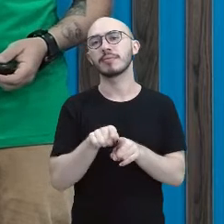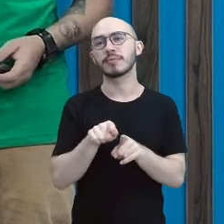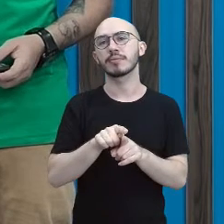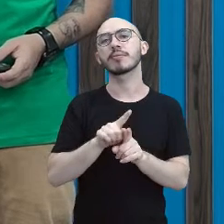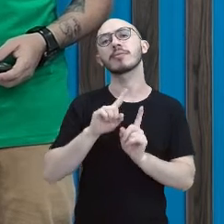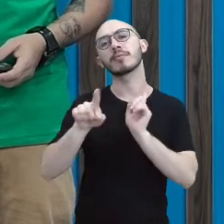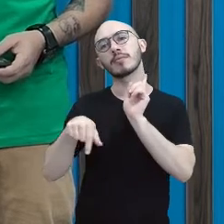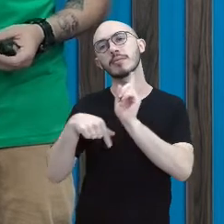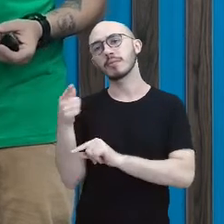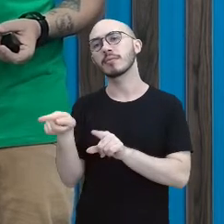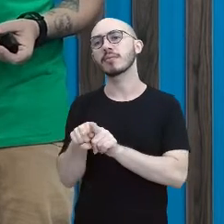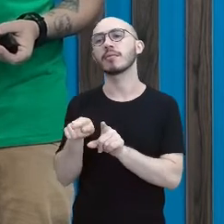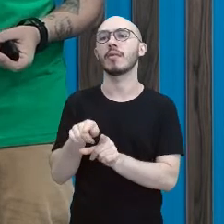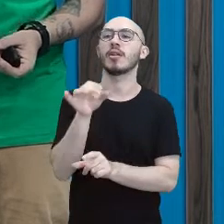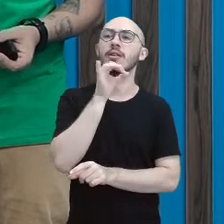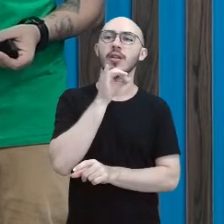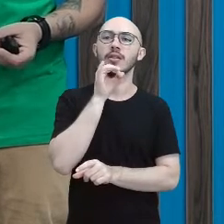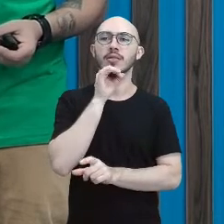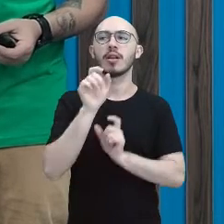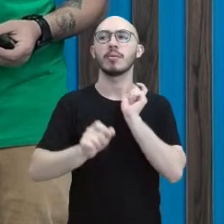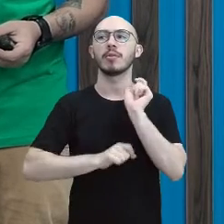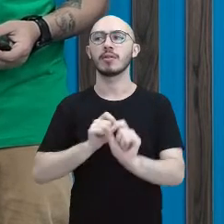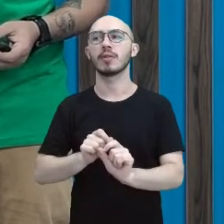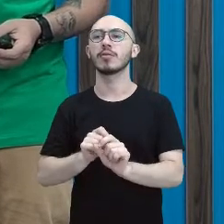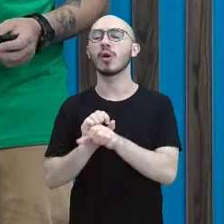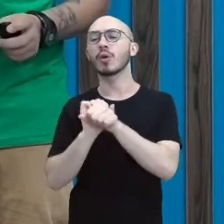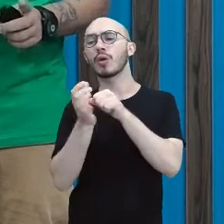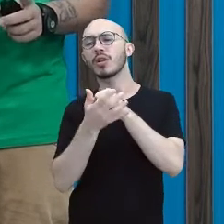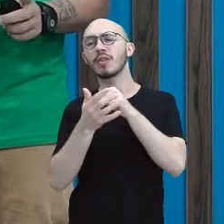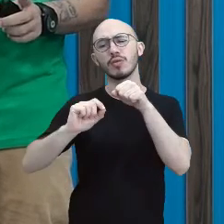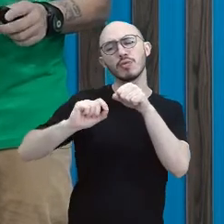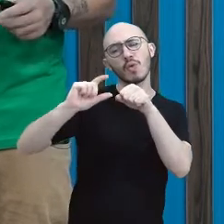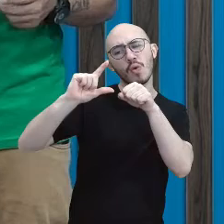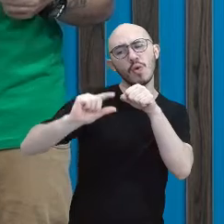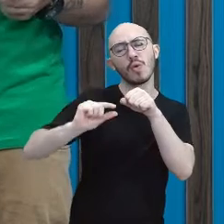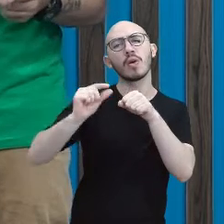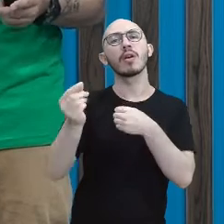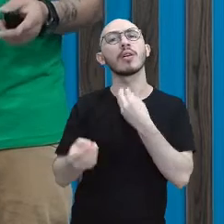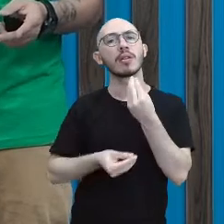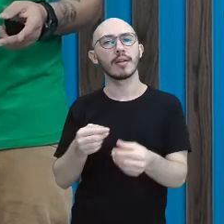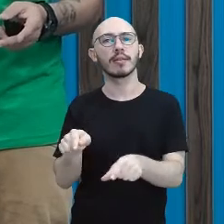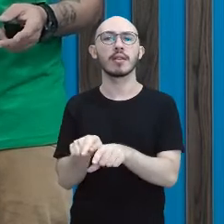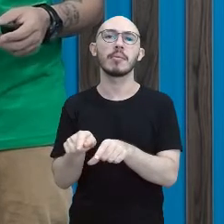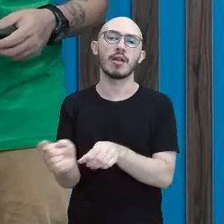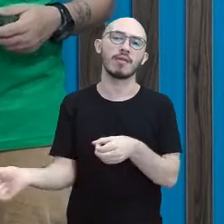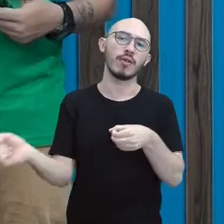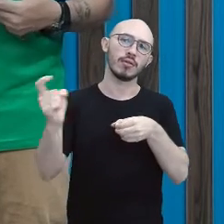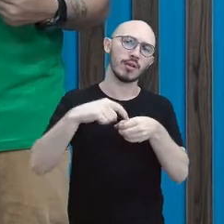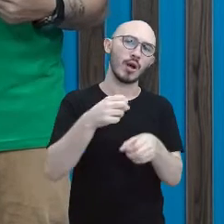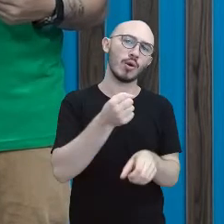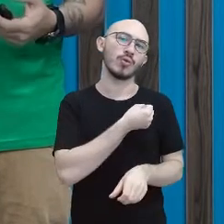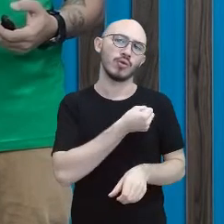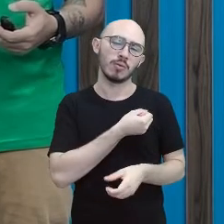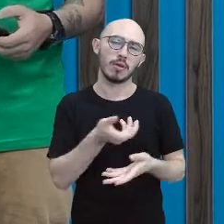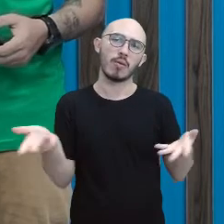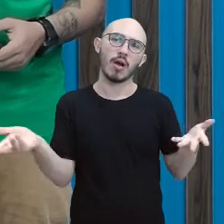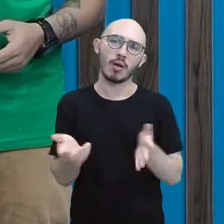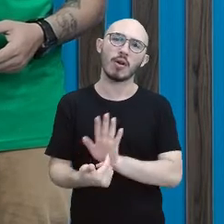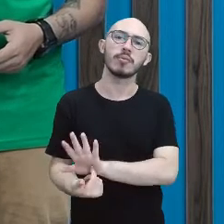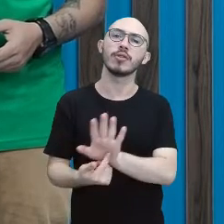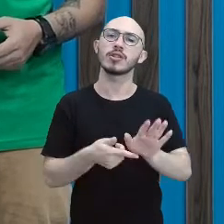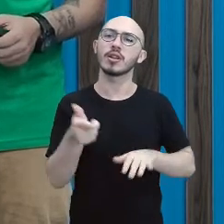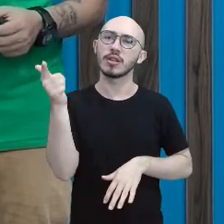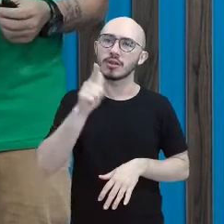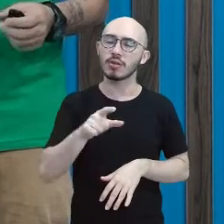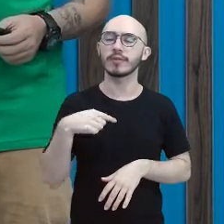gente trouxe aquela situação que era o tamanho de um coronavírus. Então, vamos rever esses números, rever essas situações,